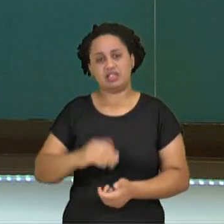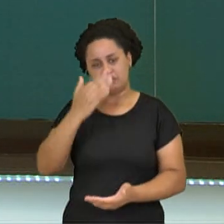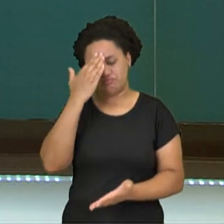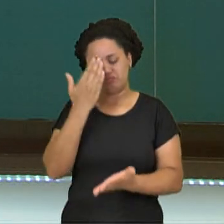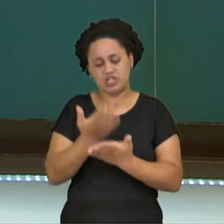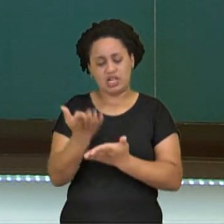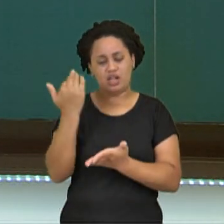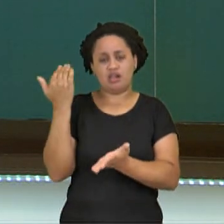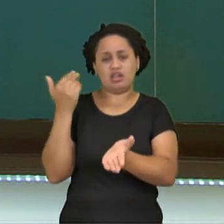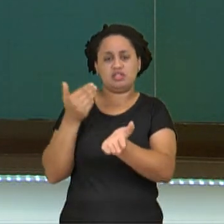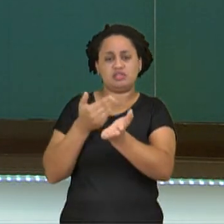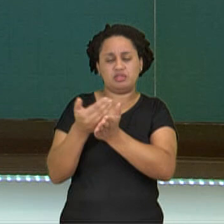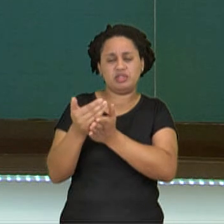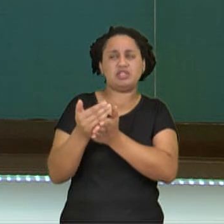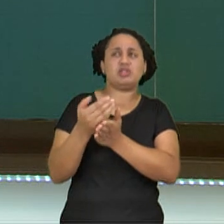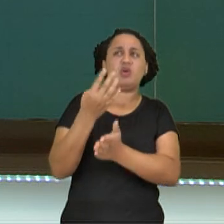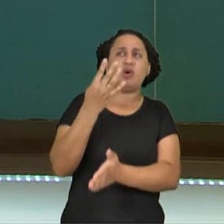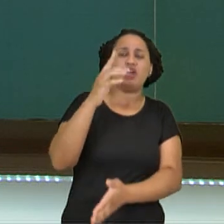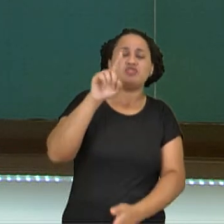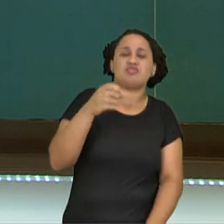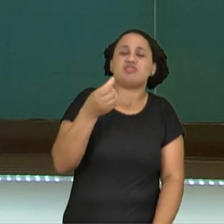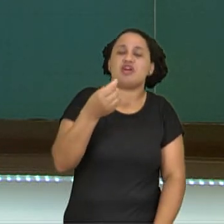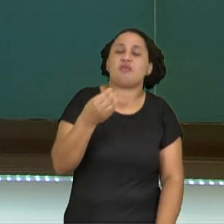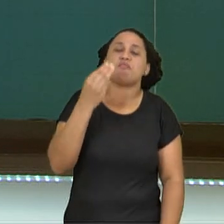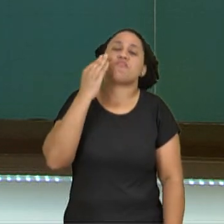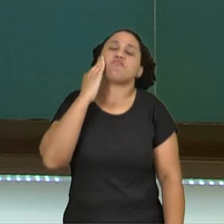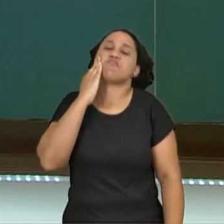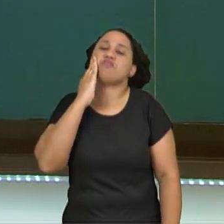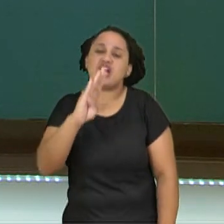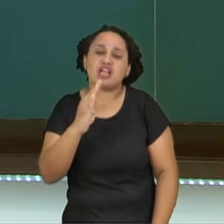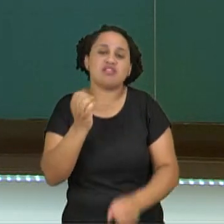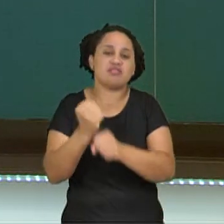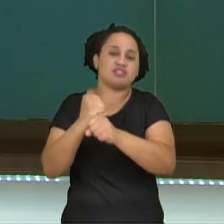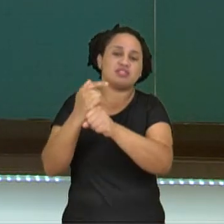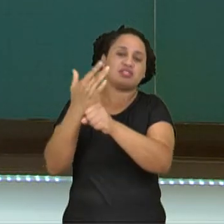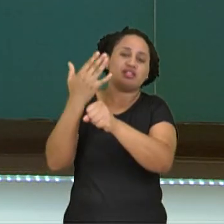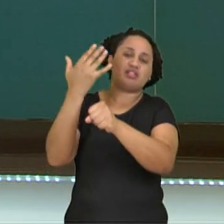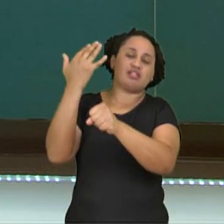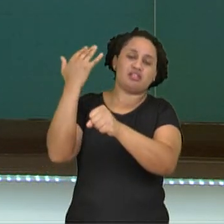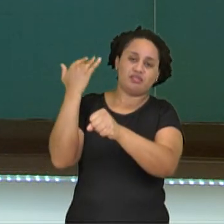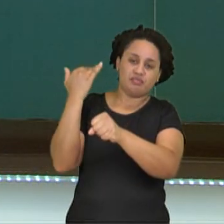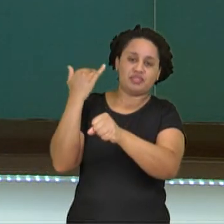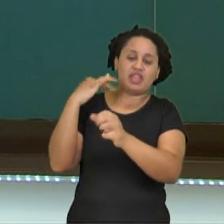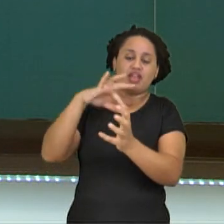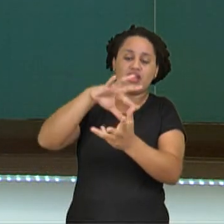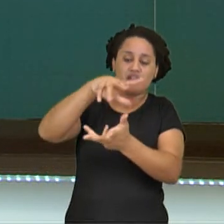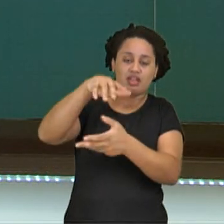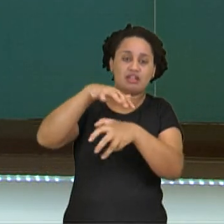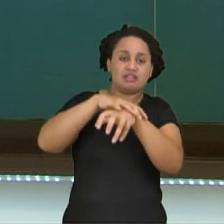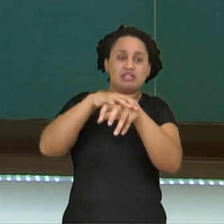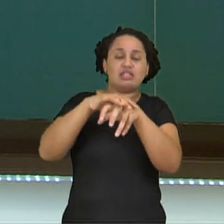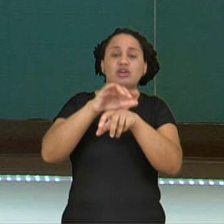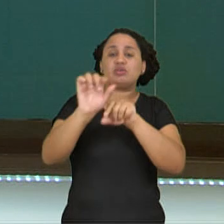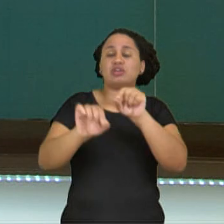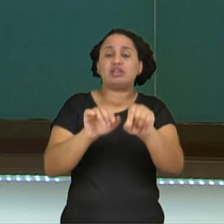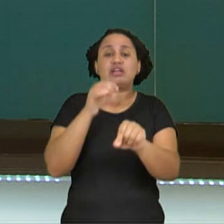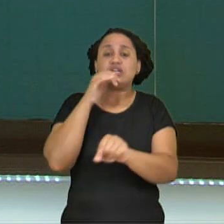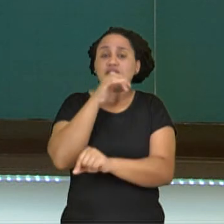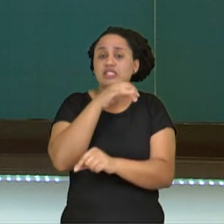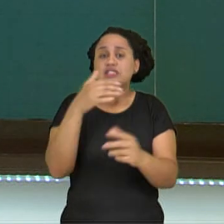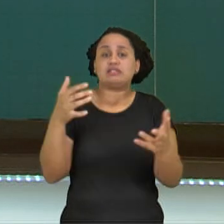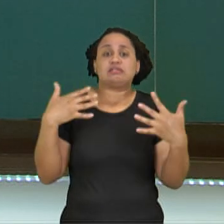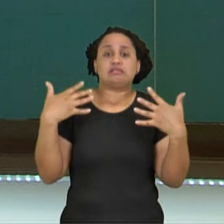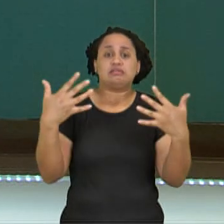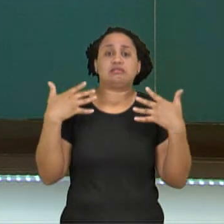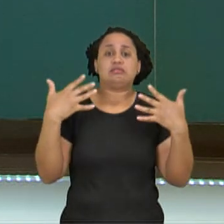formação, há 4,6 bilhões de anos atrás, a superfície da Terra era muito quente. Meu